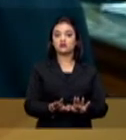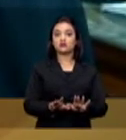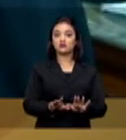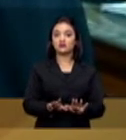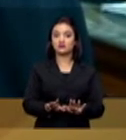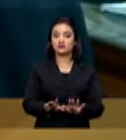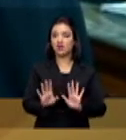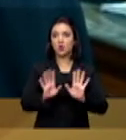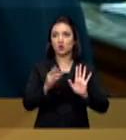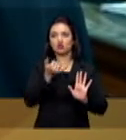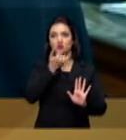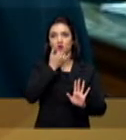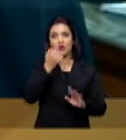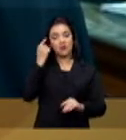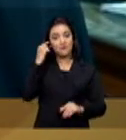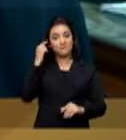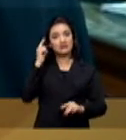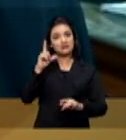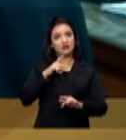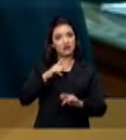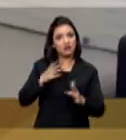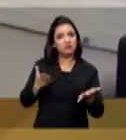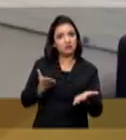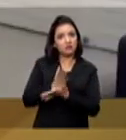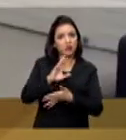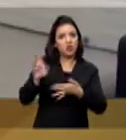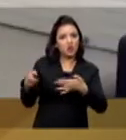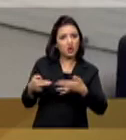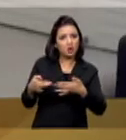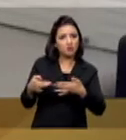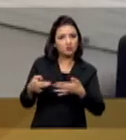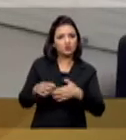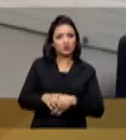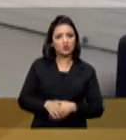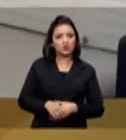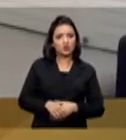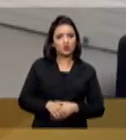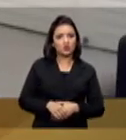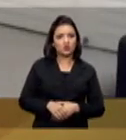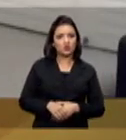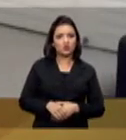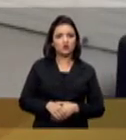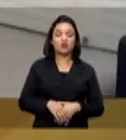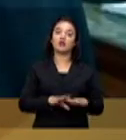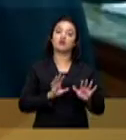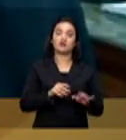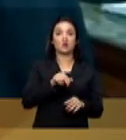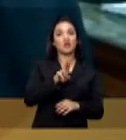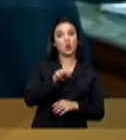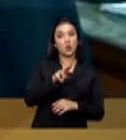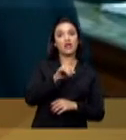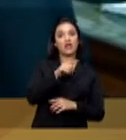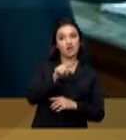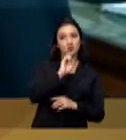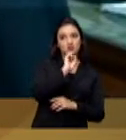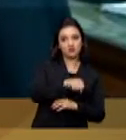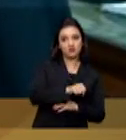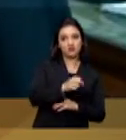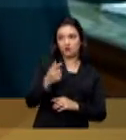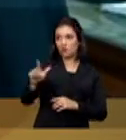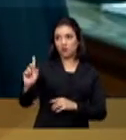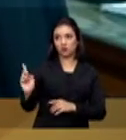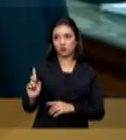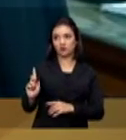desprovendo, não, provendo o recurso. É de apresentação da União. Proveu. Da Sua União. É, mas não